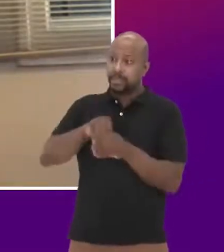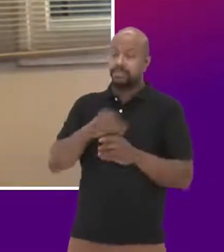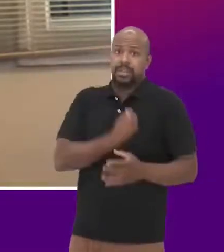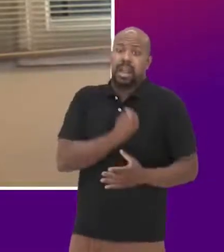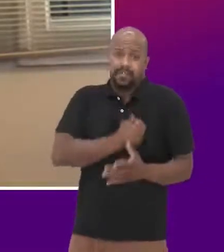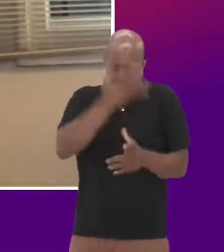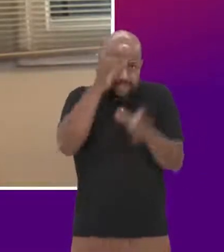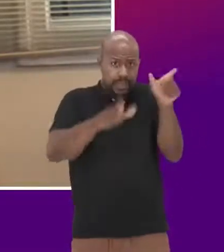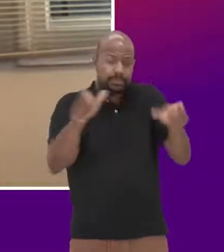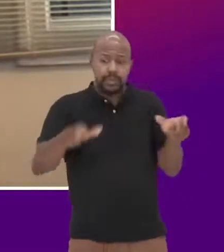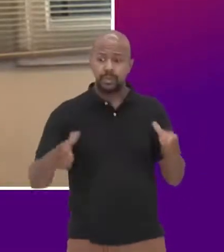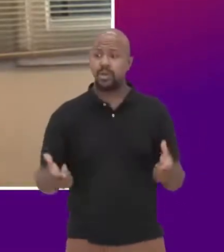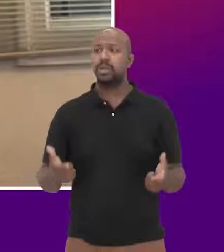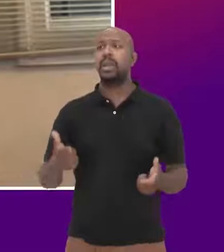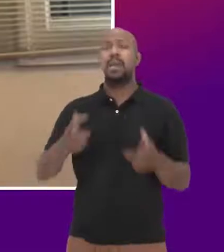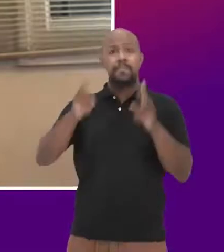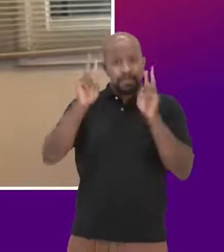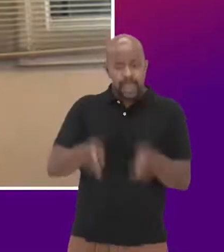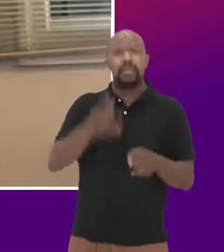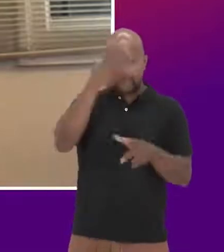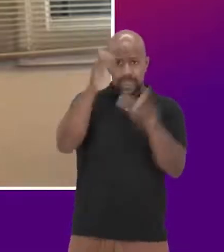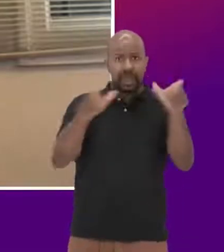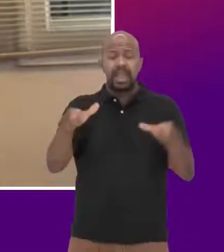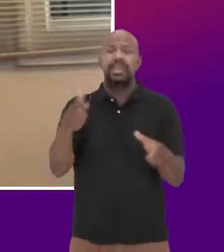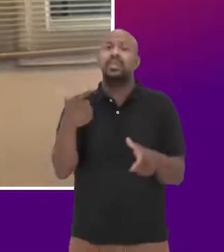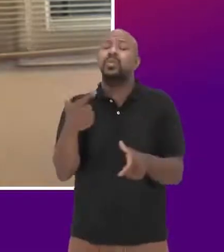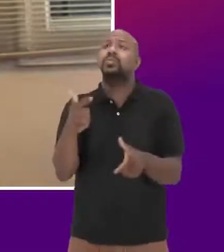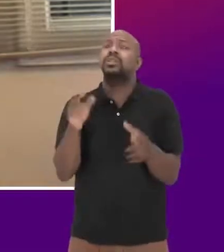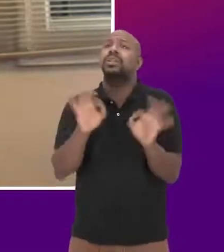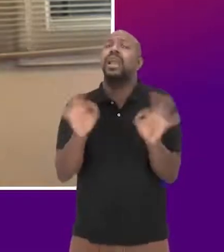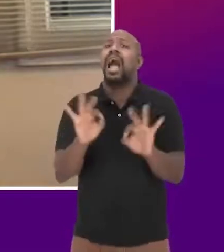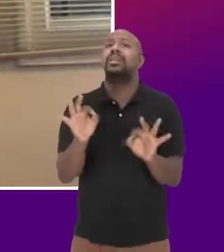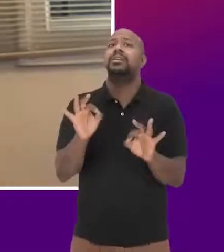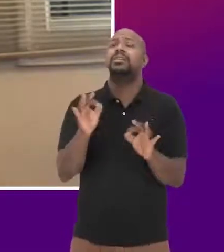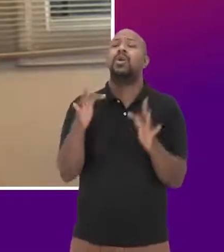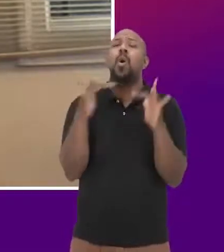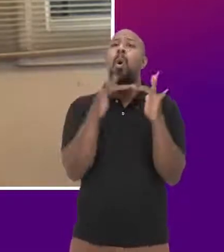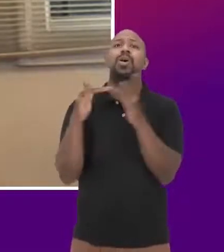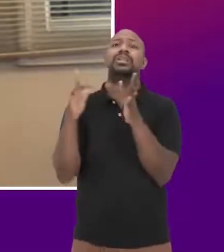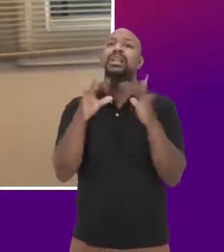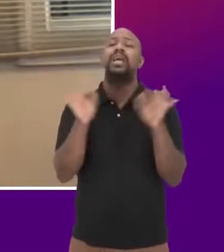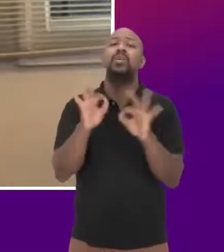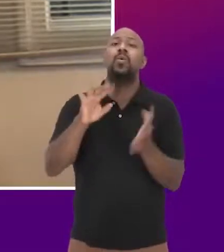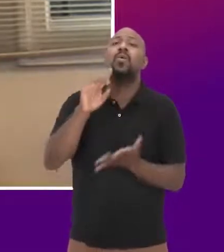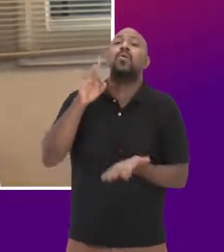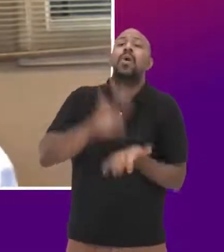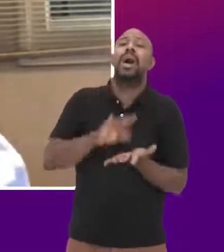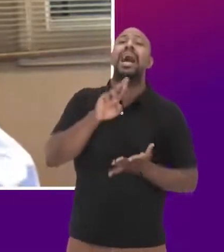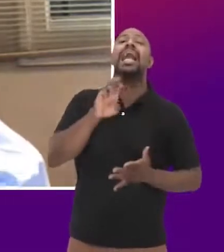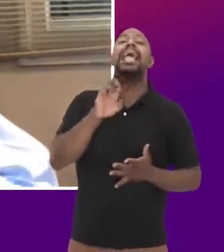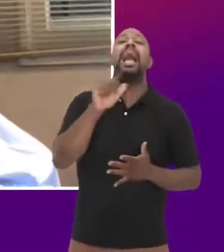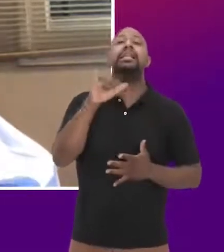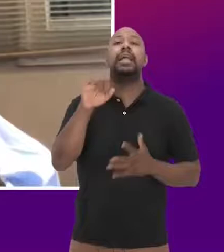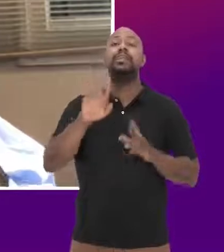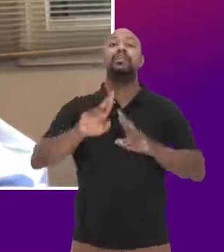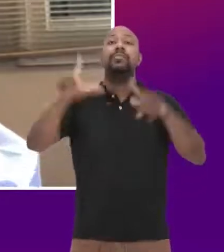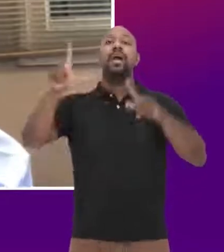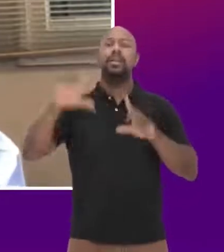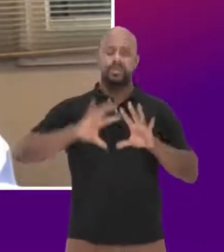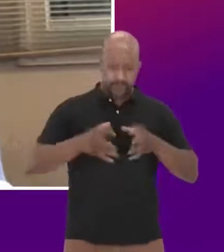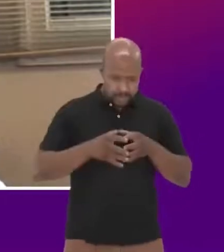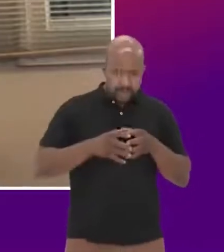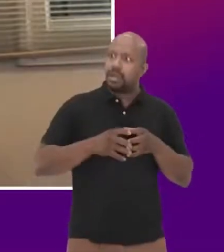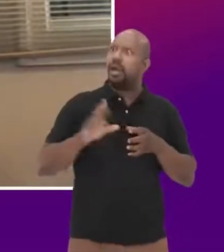vida das pessoas, mesmo aquelas que não tinham qualquer tipo de contato com realidades diferentes do mundinho dela,